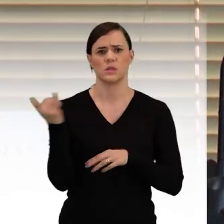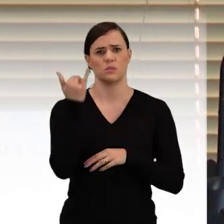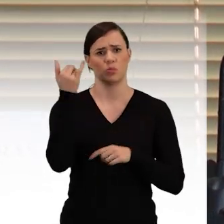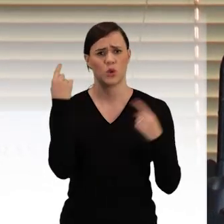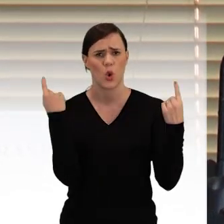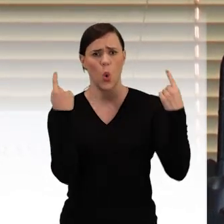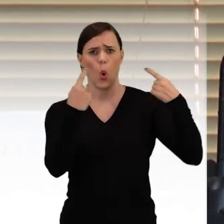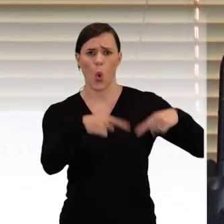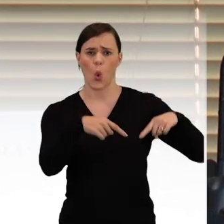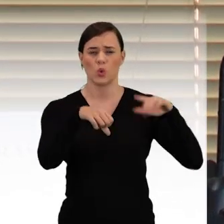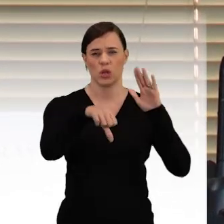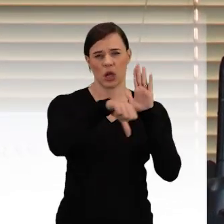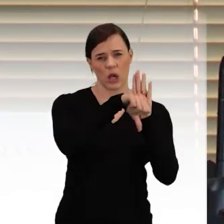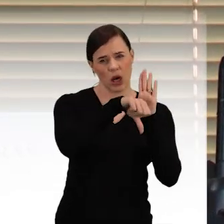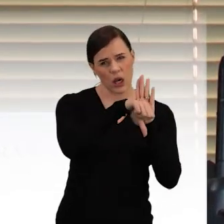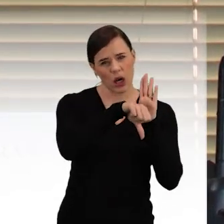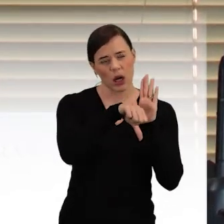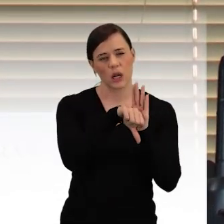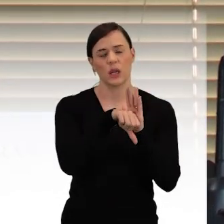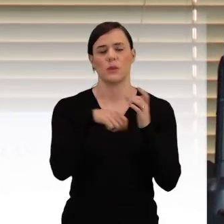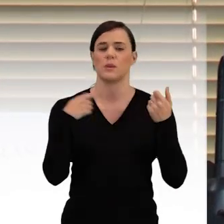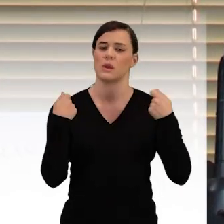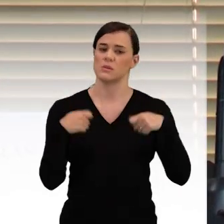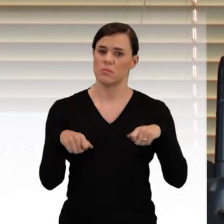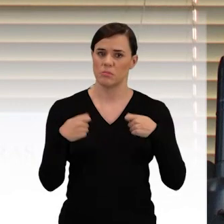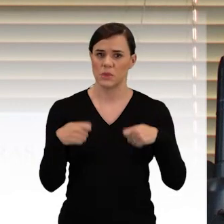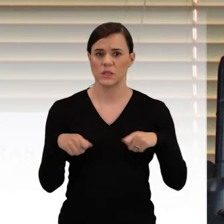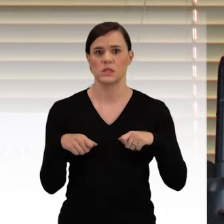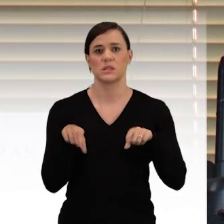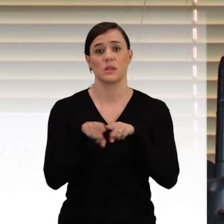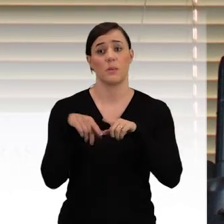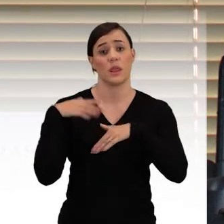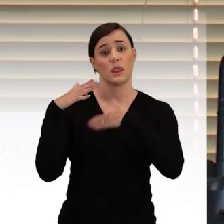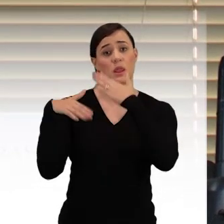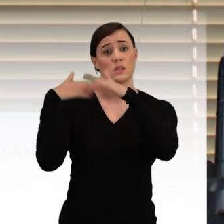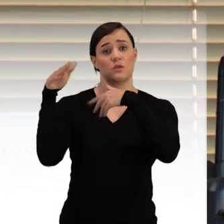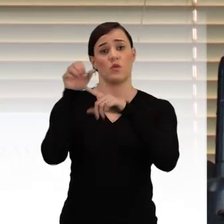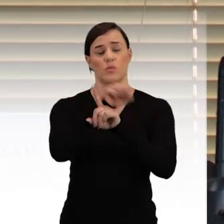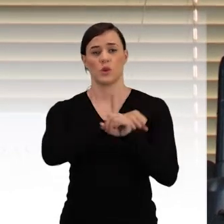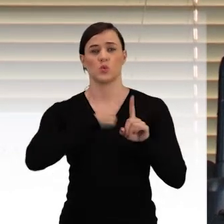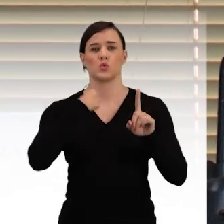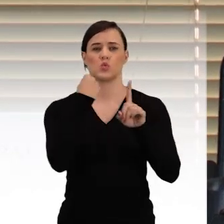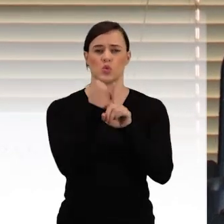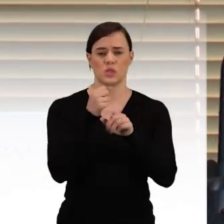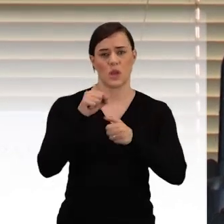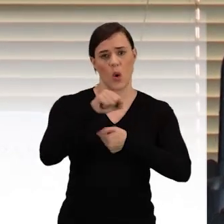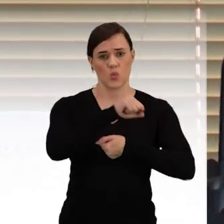à criminalidade, à macro e à micro, mas também nós cuidemos do desenvolvimento econômico e social